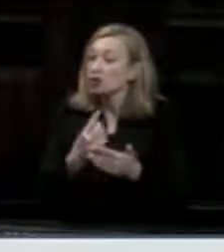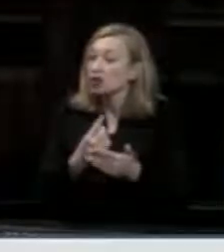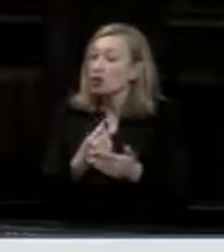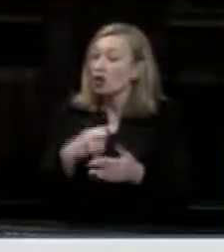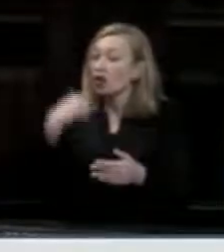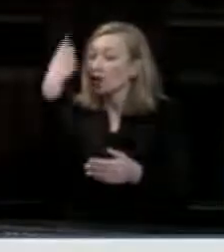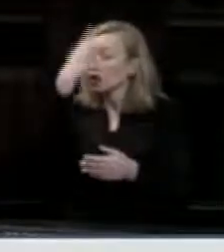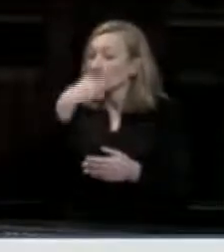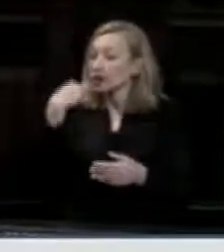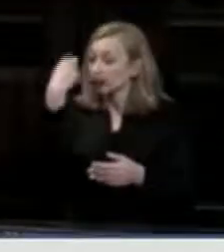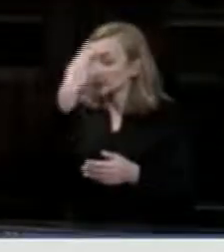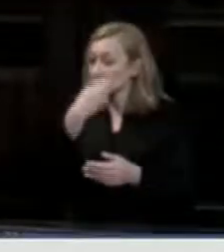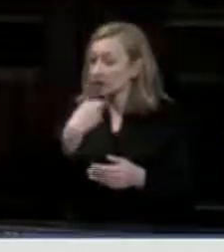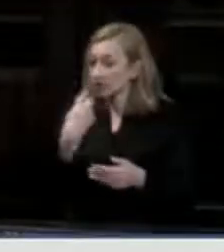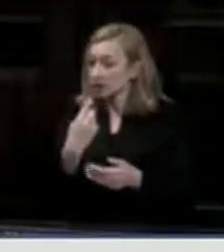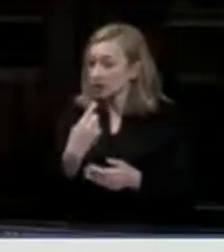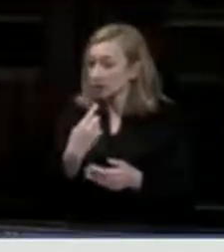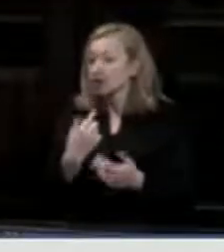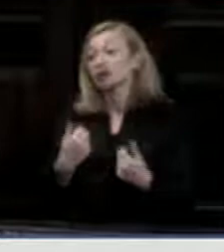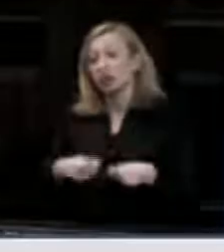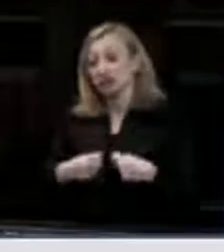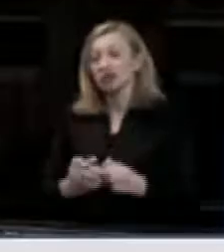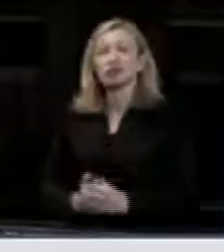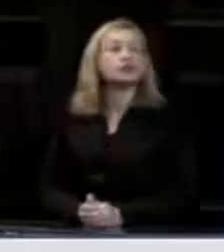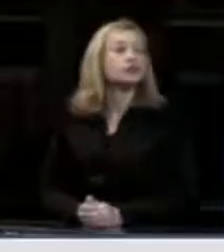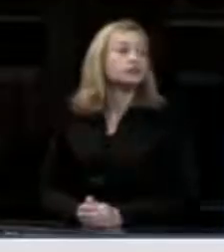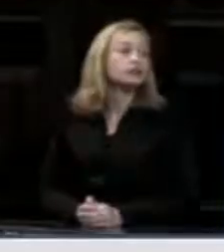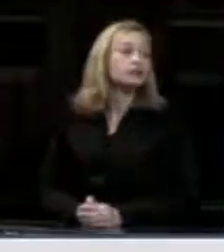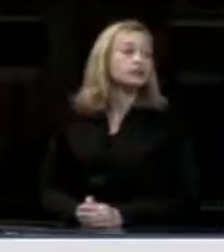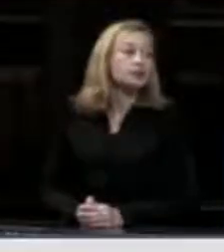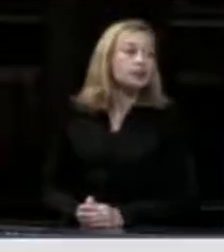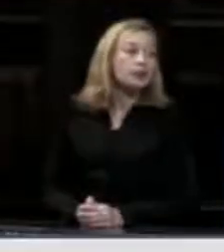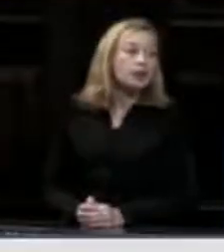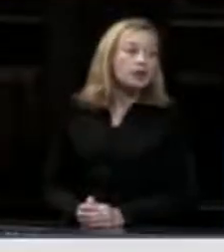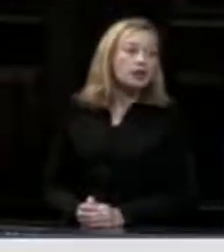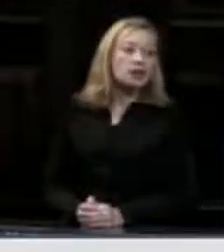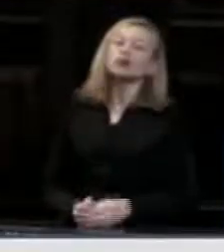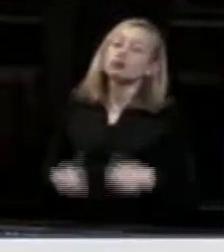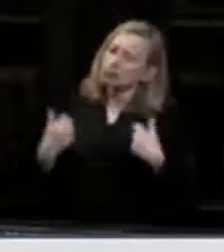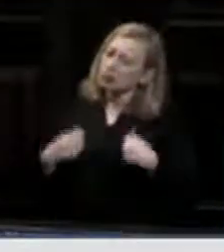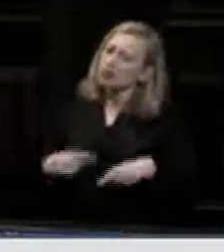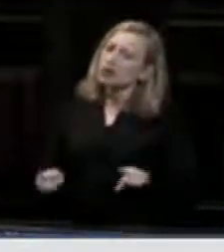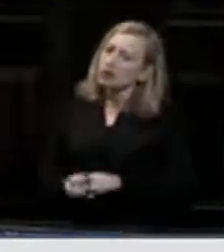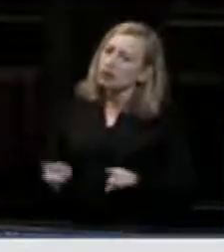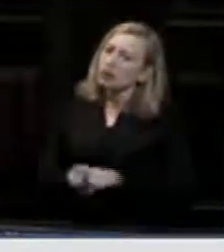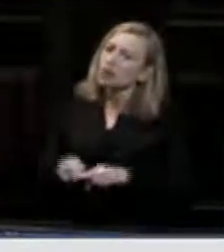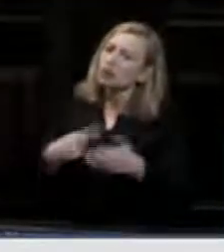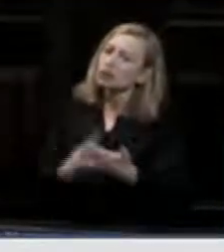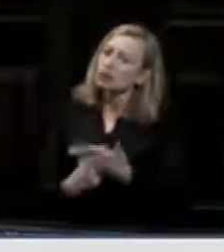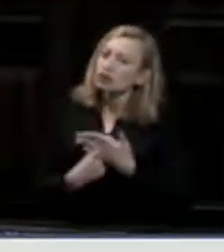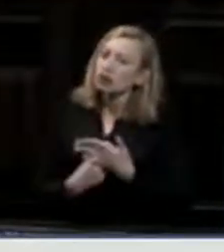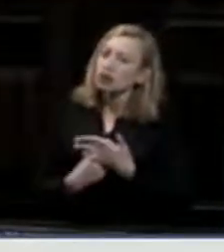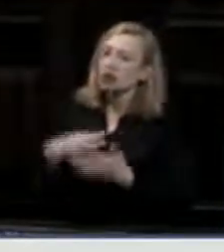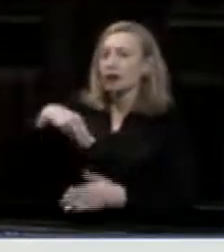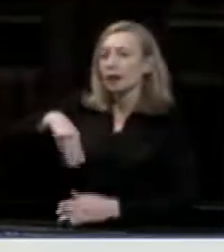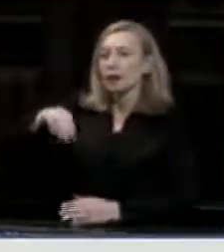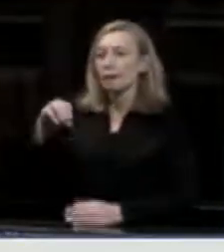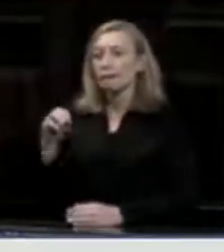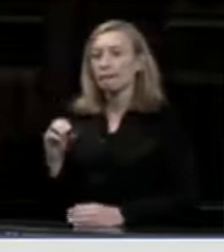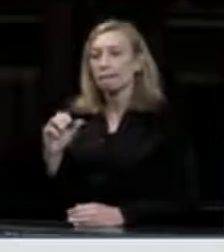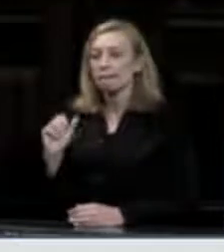tecnologias existentes. Tem que ser preservada a